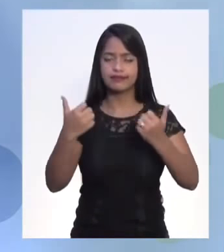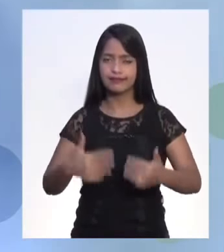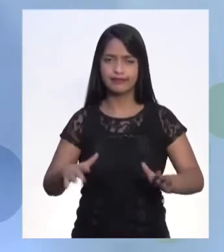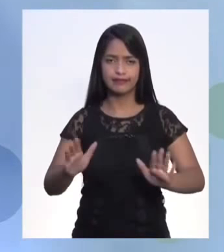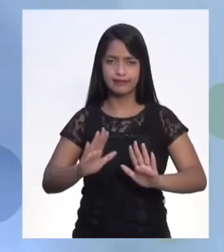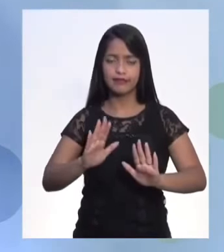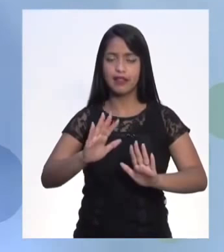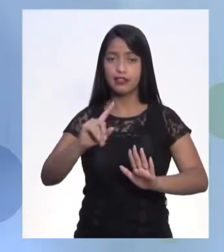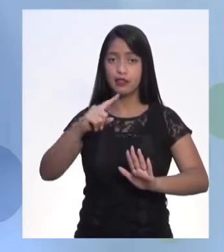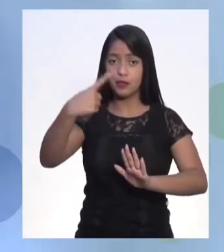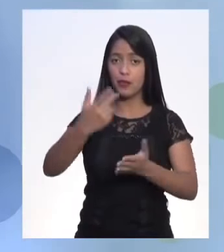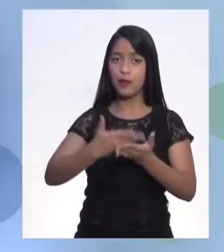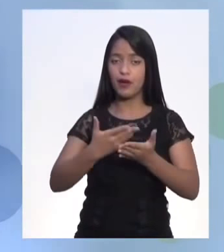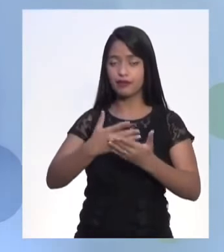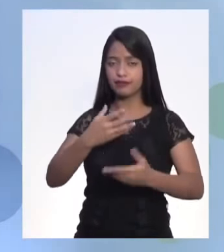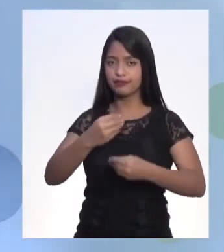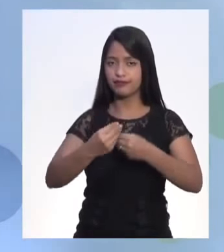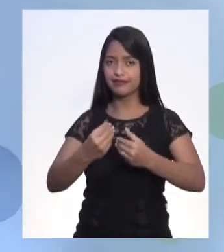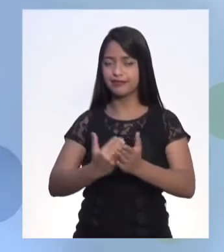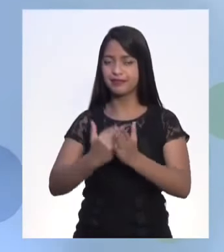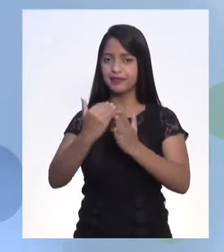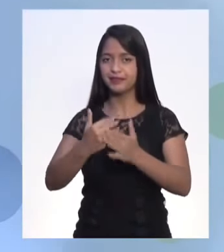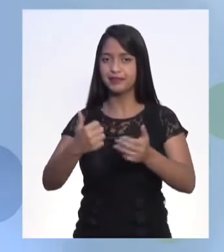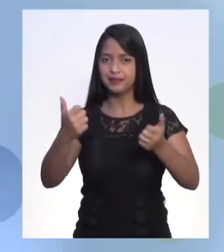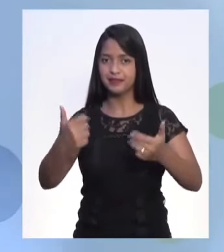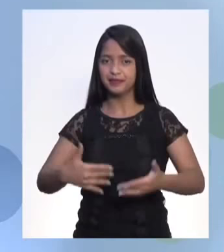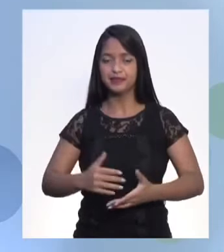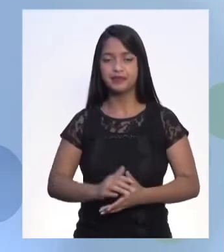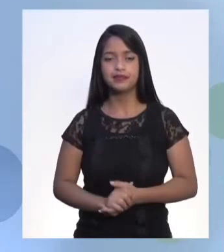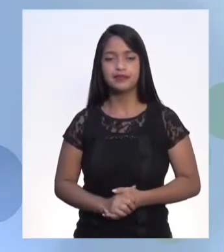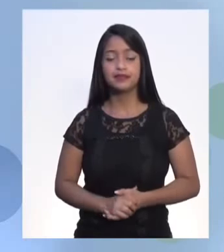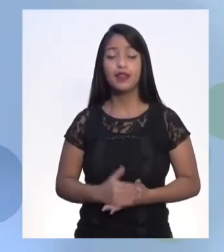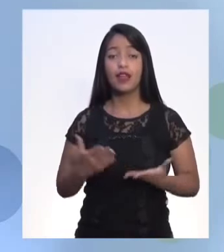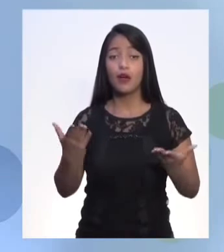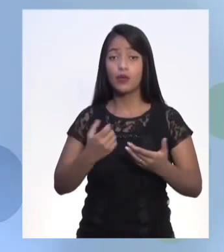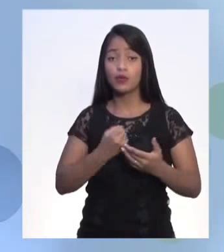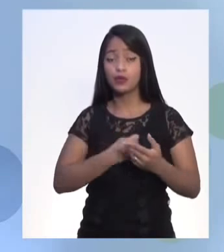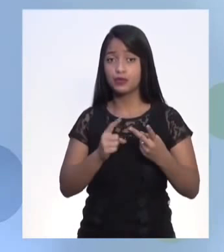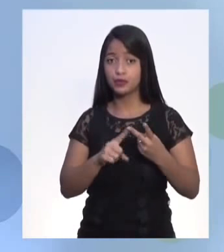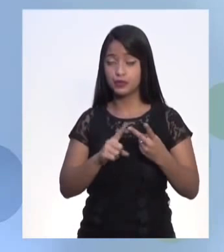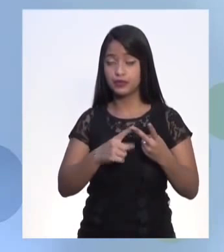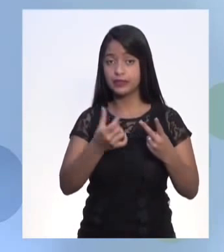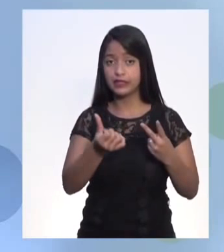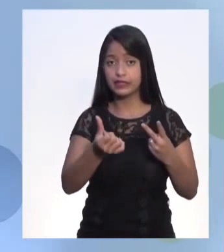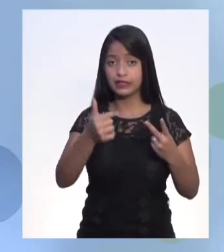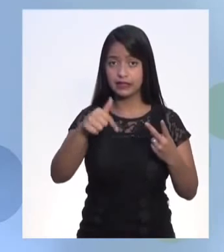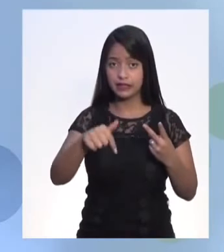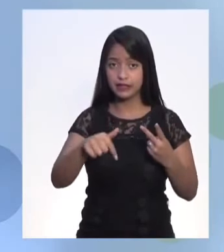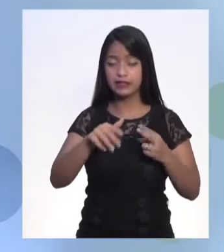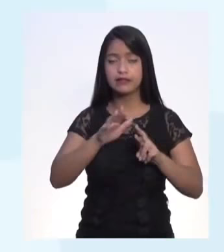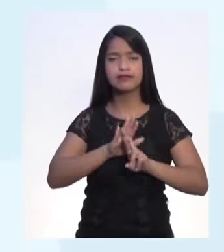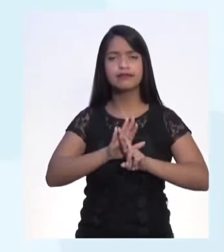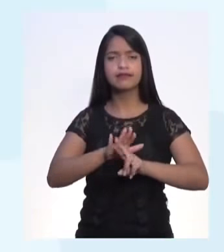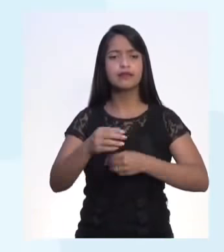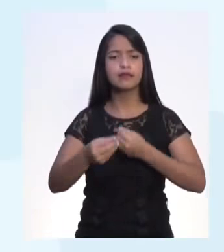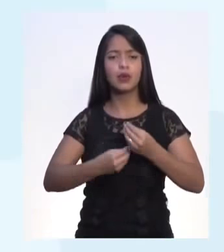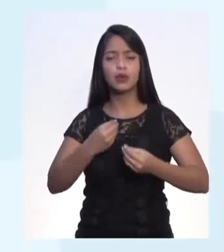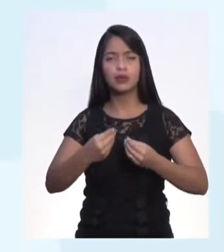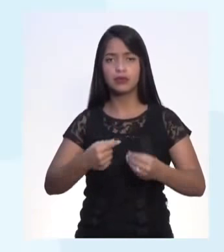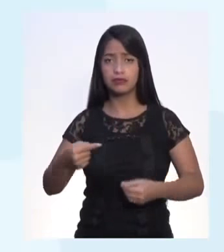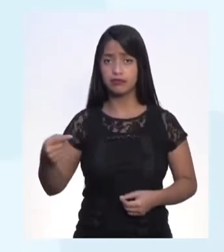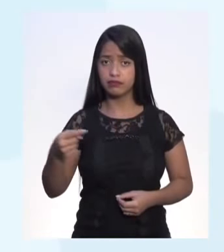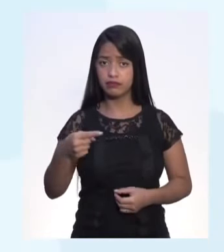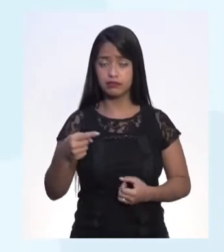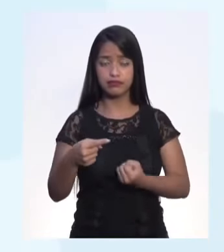aí para próxima alto tá aqui na 67 como vocês bem observe a gente tem uma representação de 6 certinhas aqui um dois três quatro